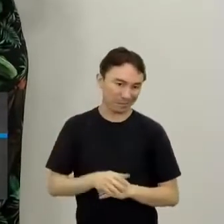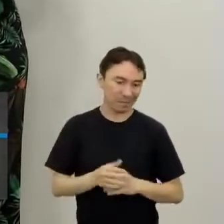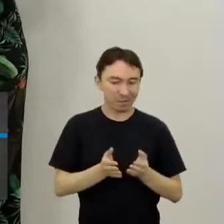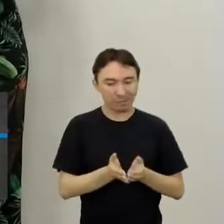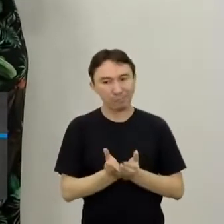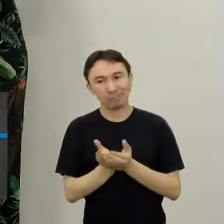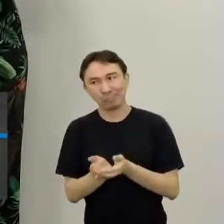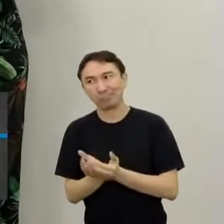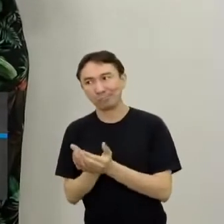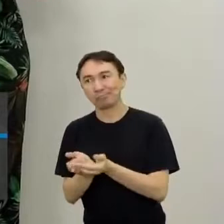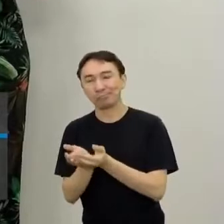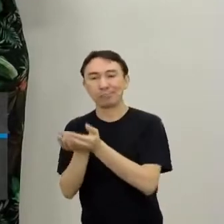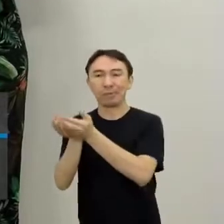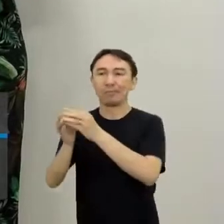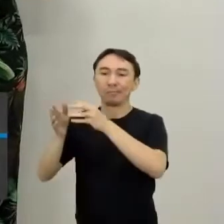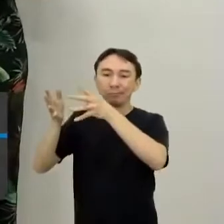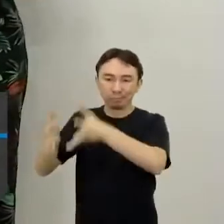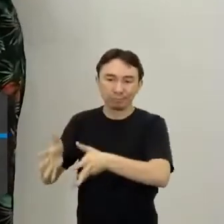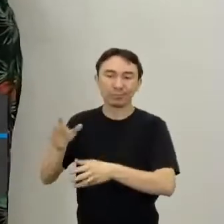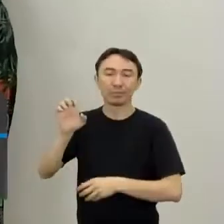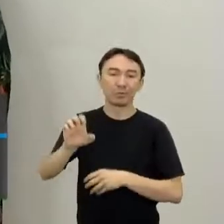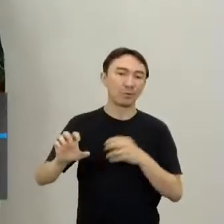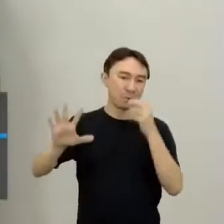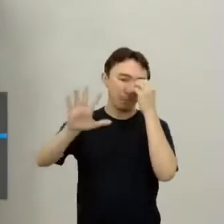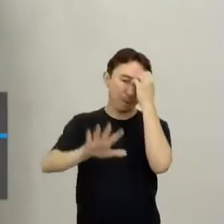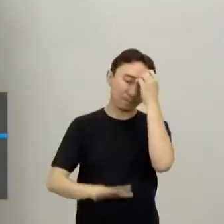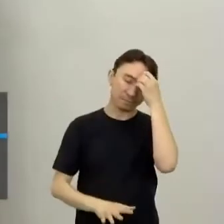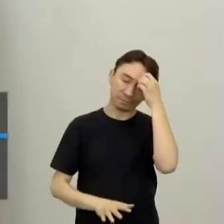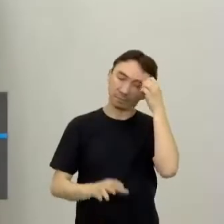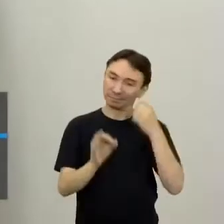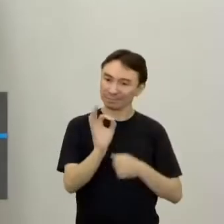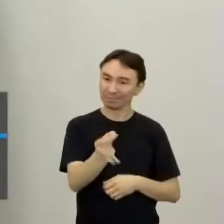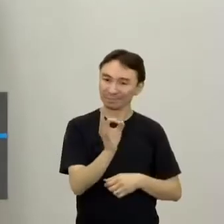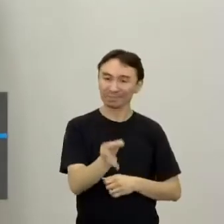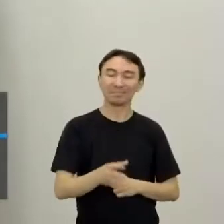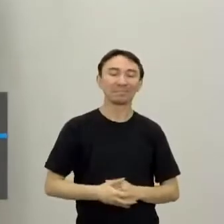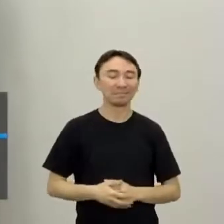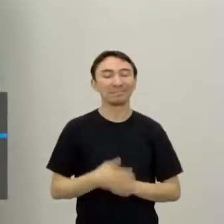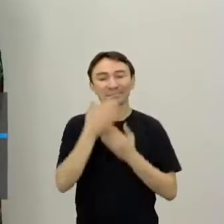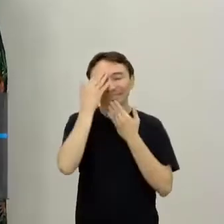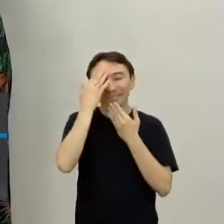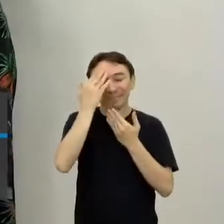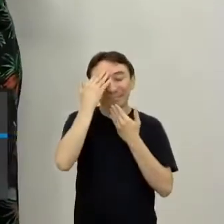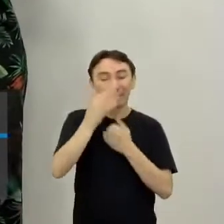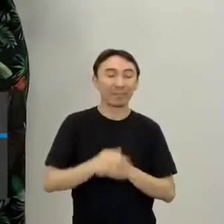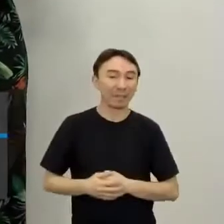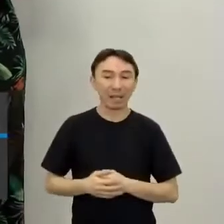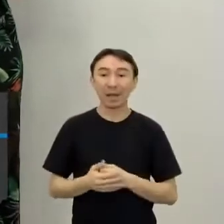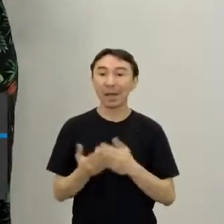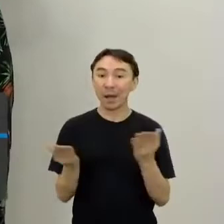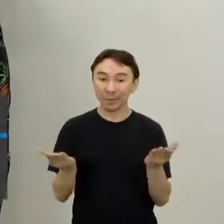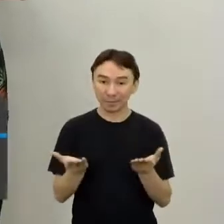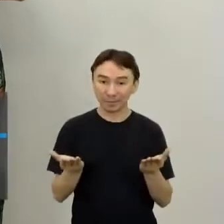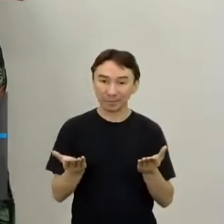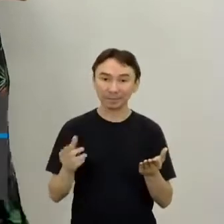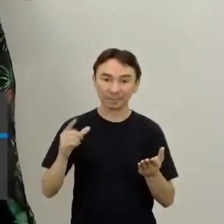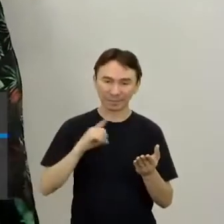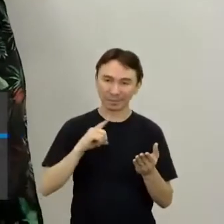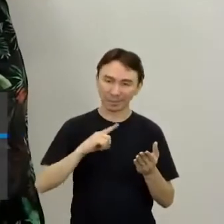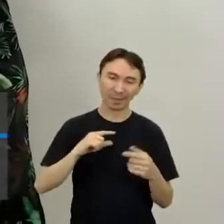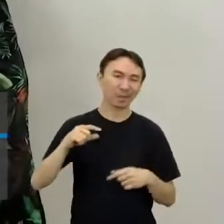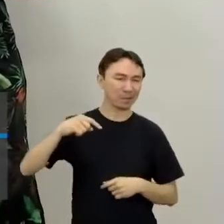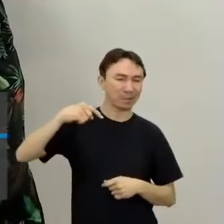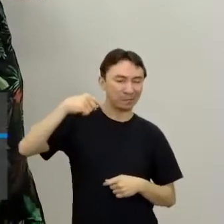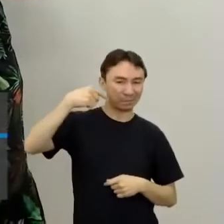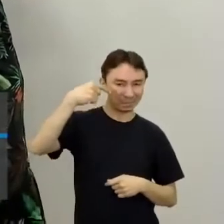Obrigado, professores, pela colaboração aqui no chat. Muito obrigada. Vamos, então, para um segundo momento. Então, olha